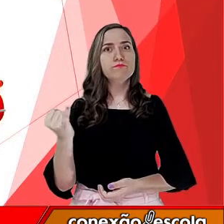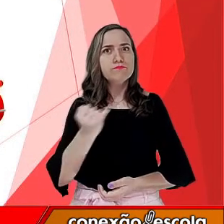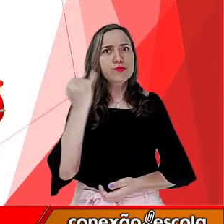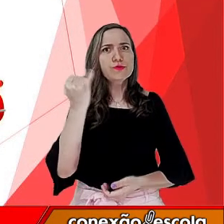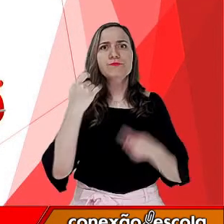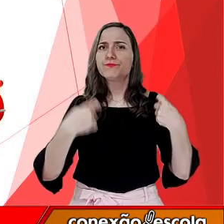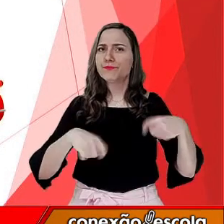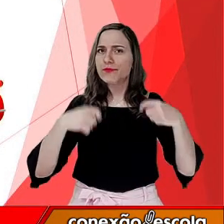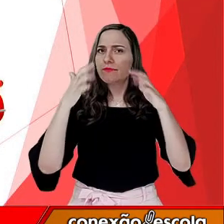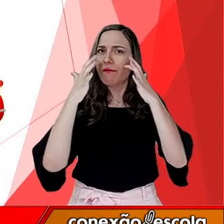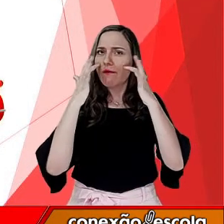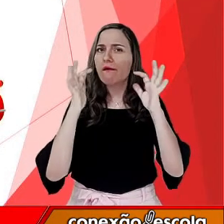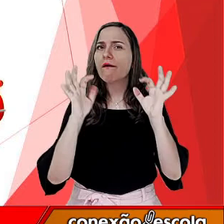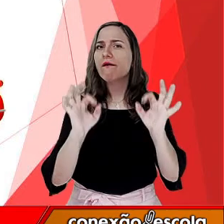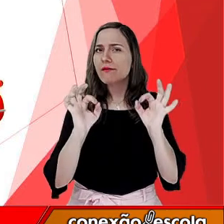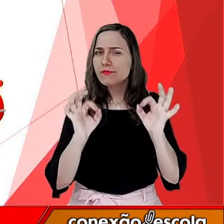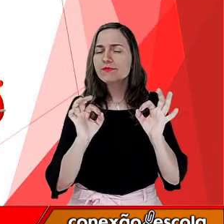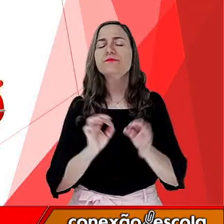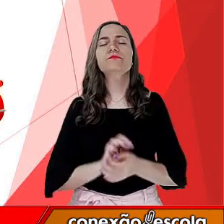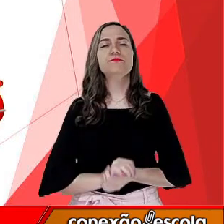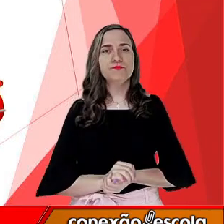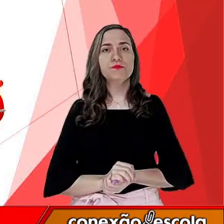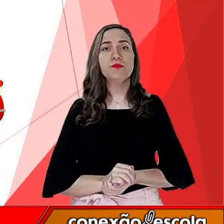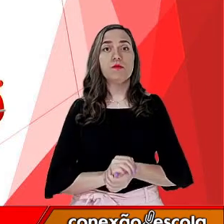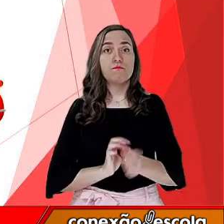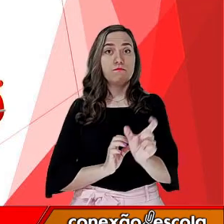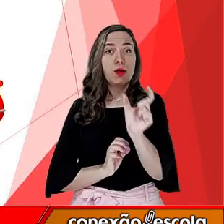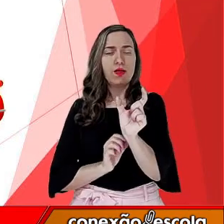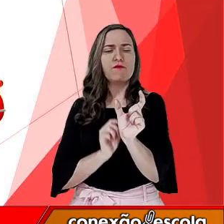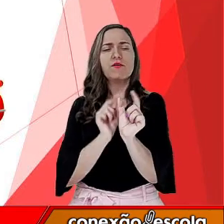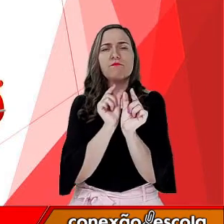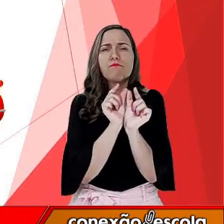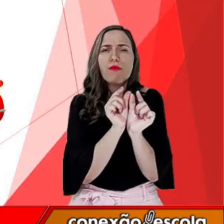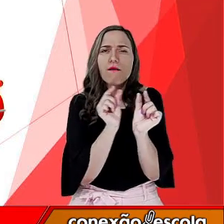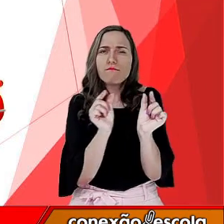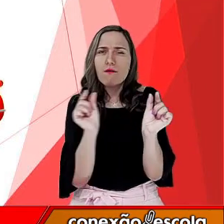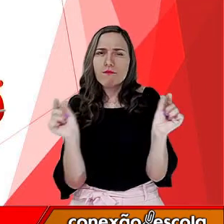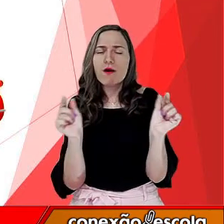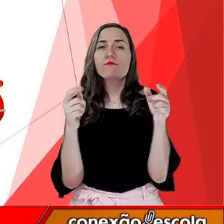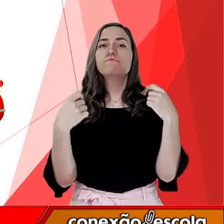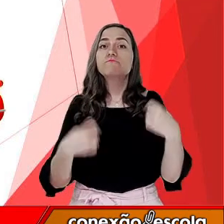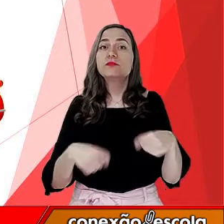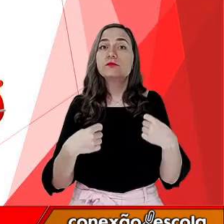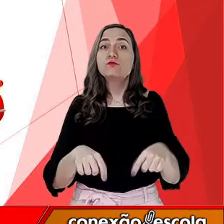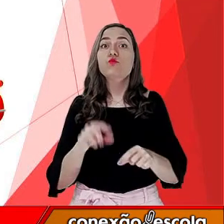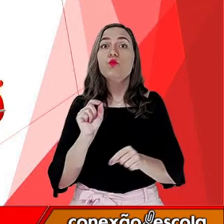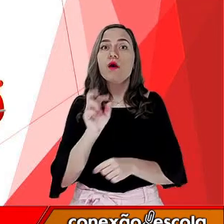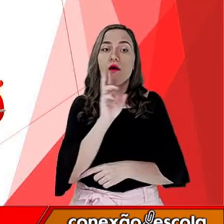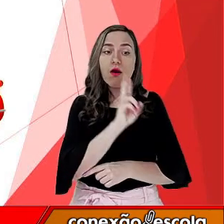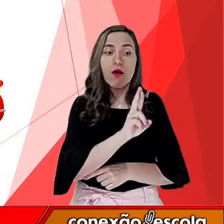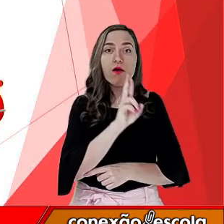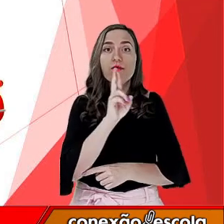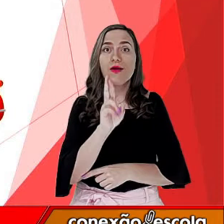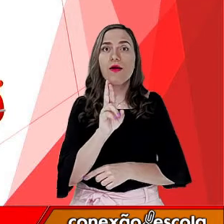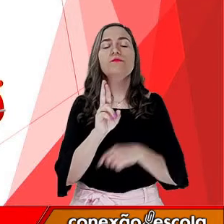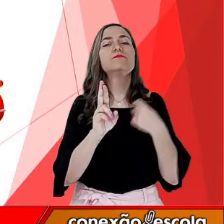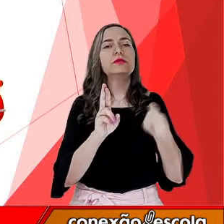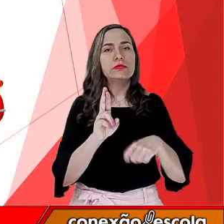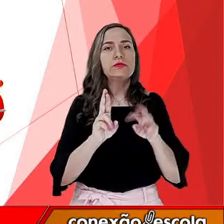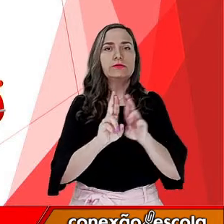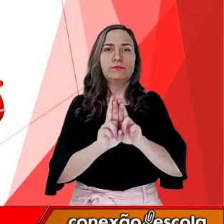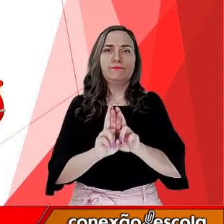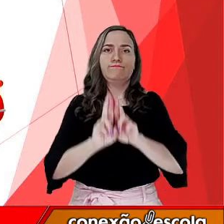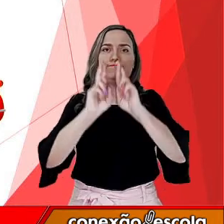importante. Ao separar as sílabas, o RR fica sempre em